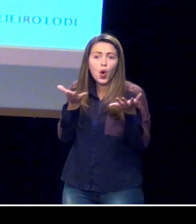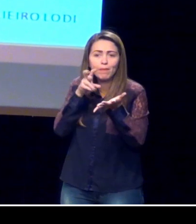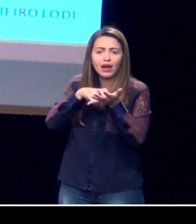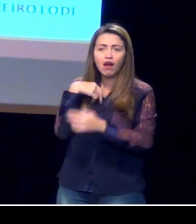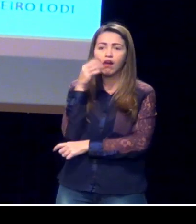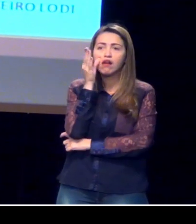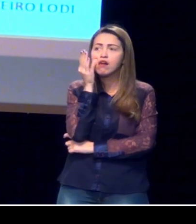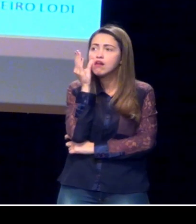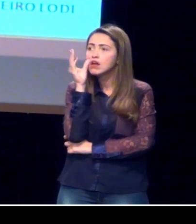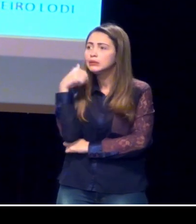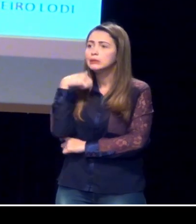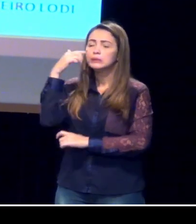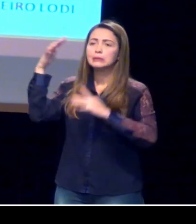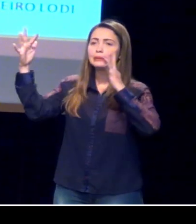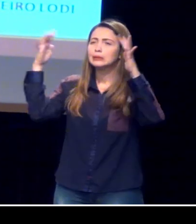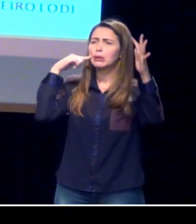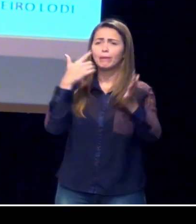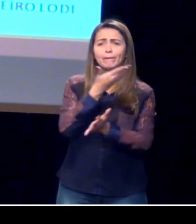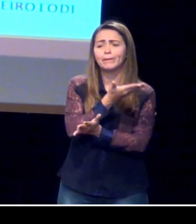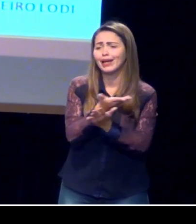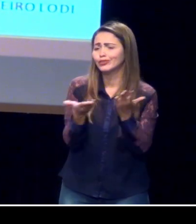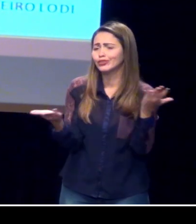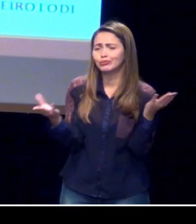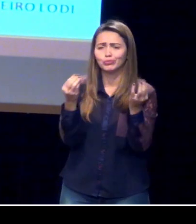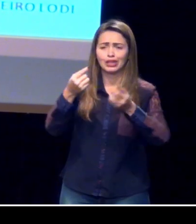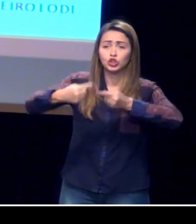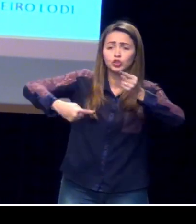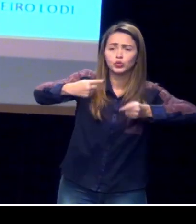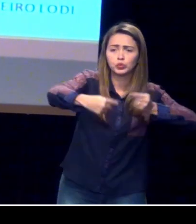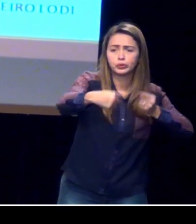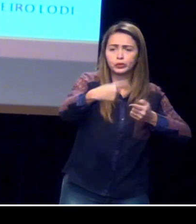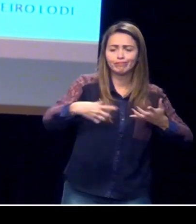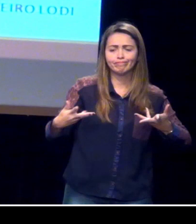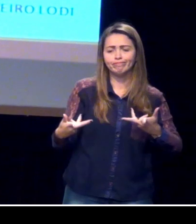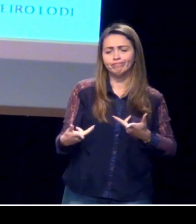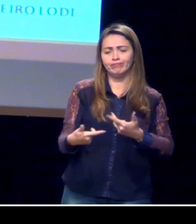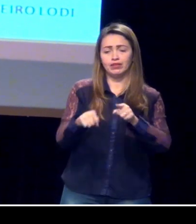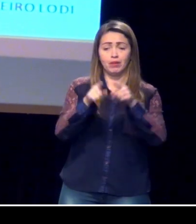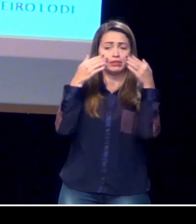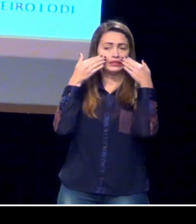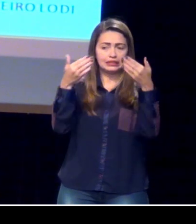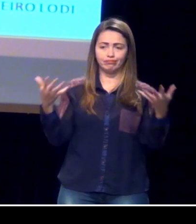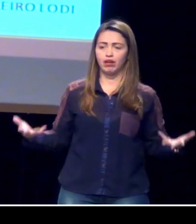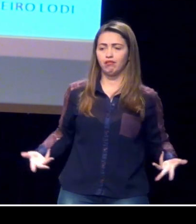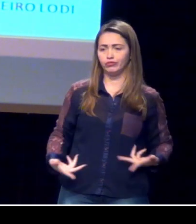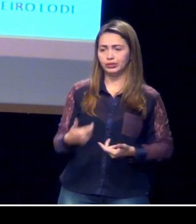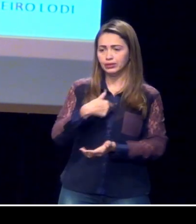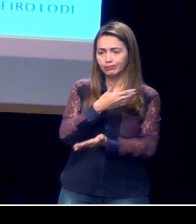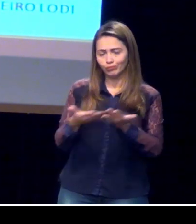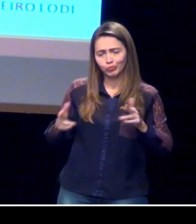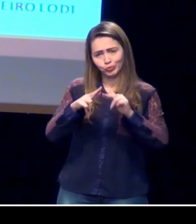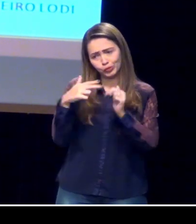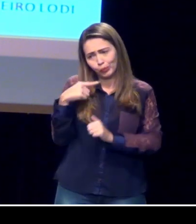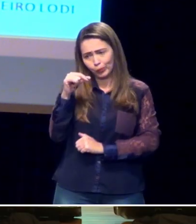de manhã, eu imagino que eu perdi discussões riquíssimas e apresentações maravilhosas. Então, esse é meu